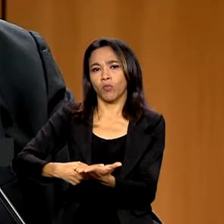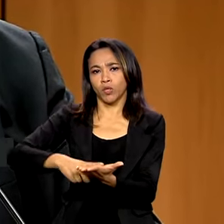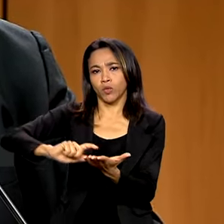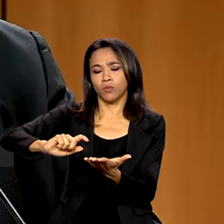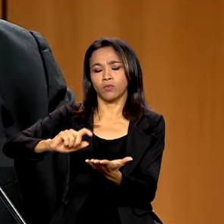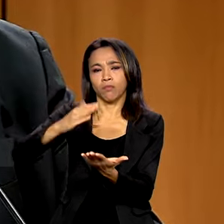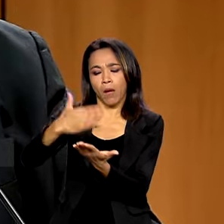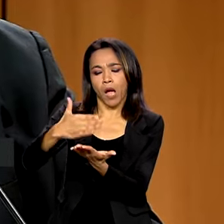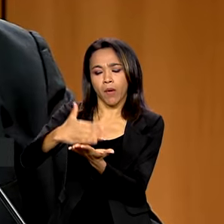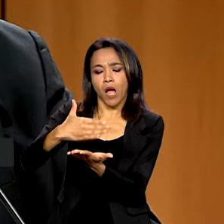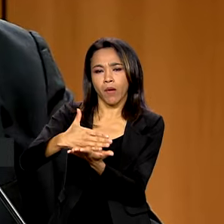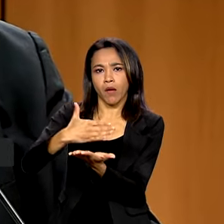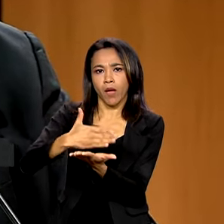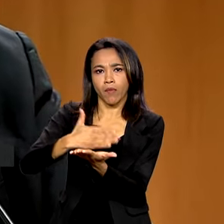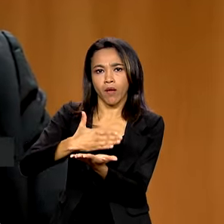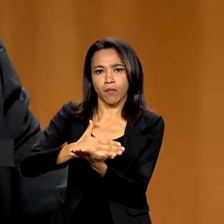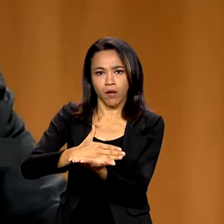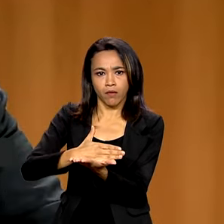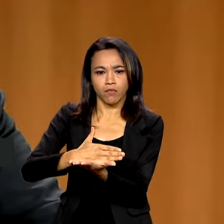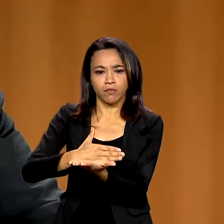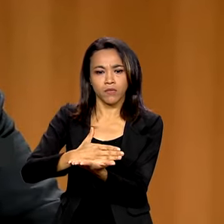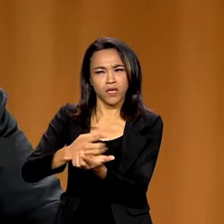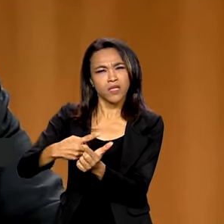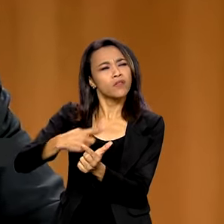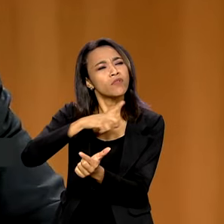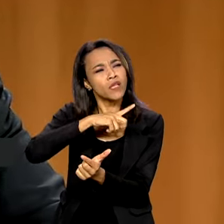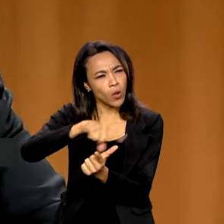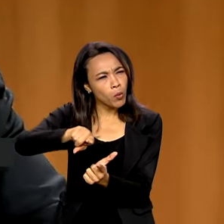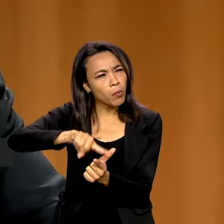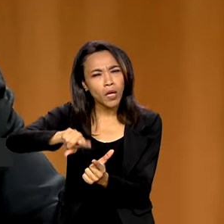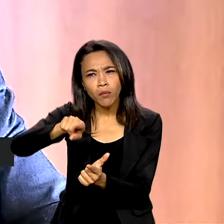a... Tem algum problema, pessoal?